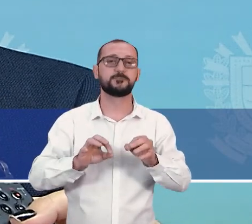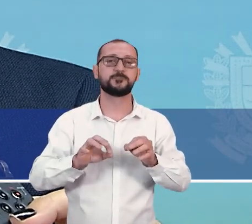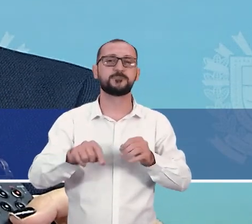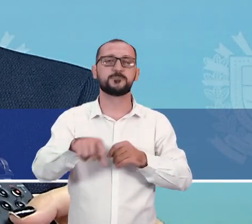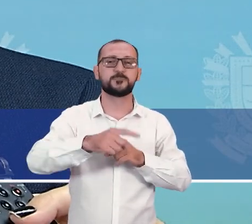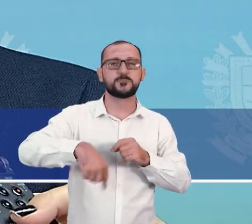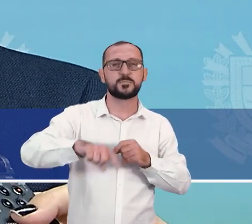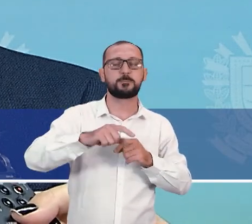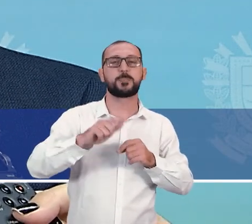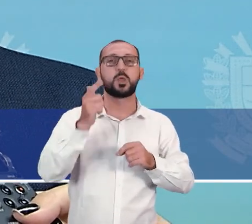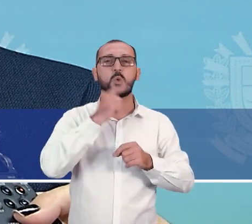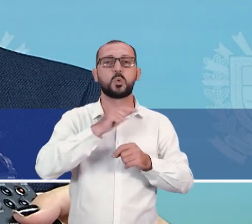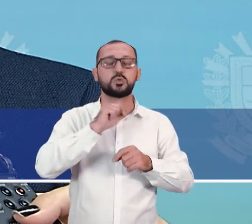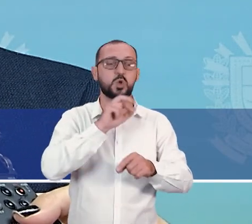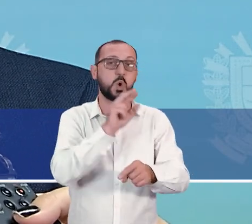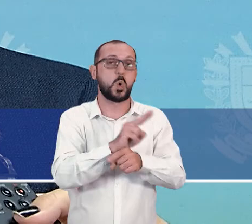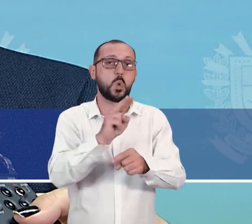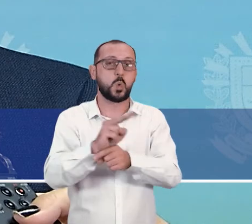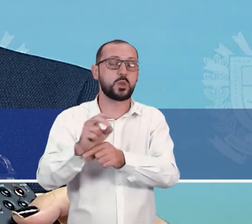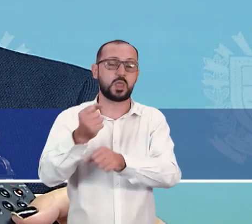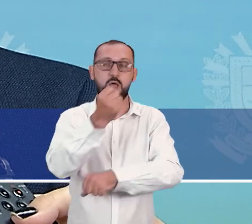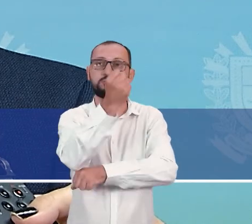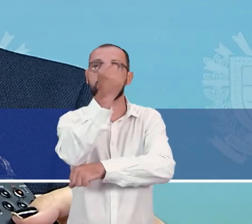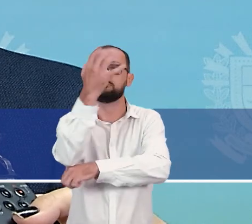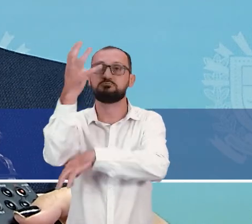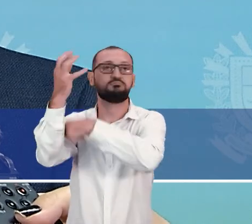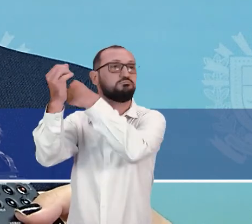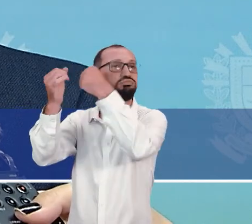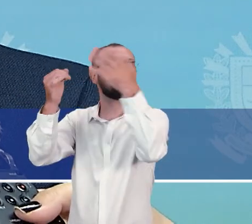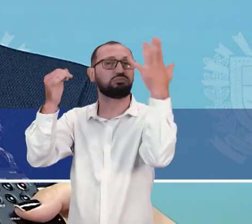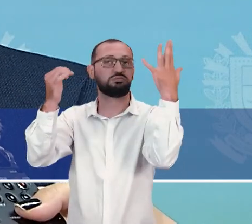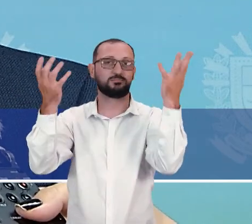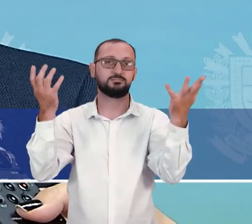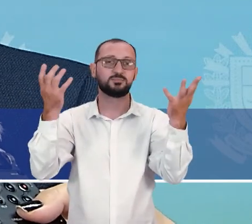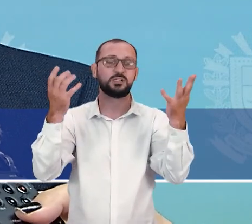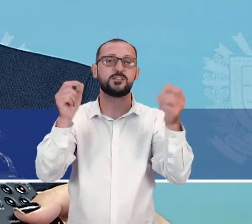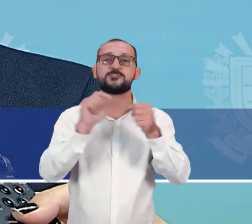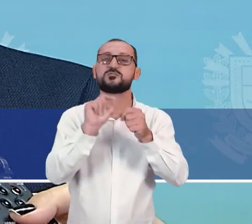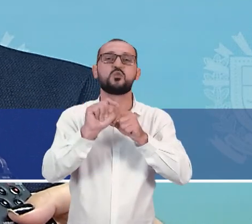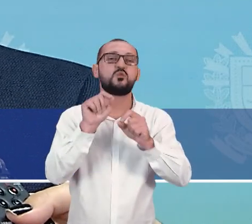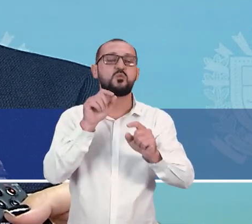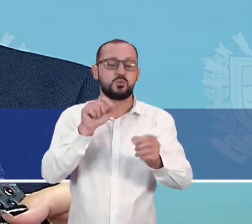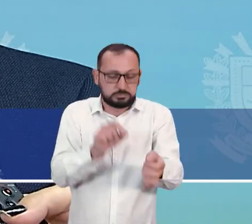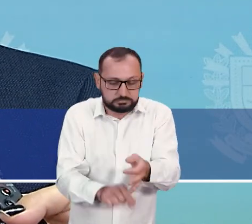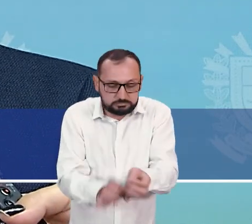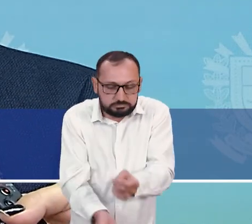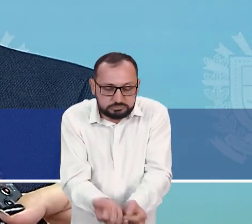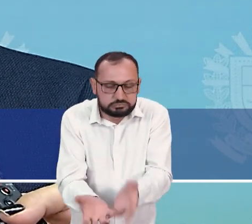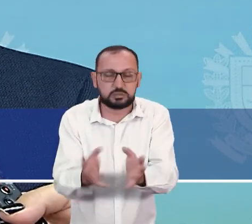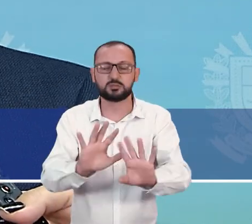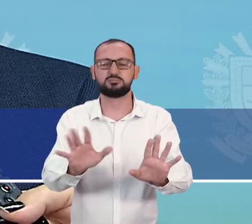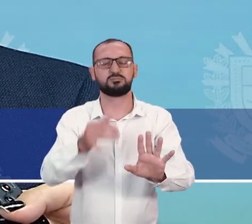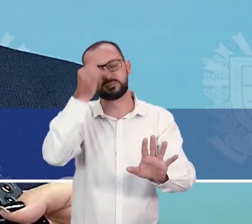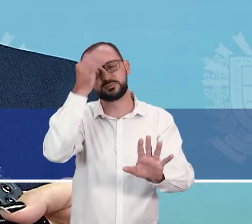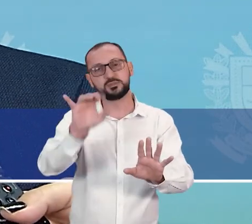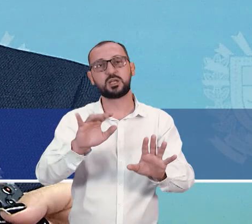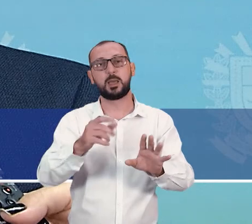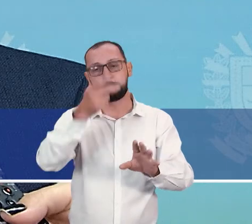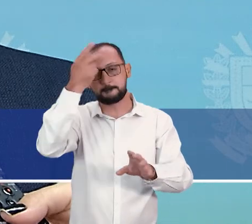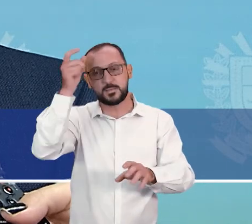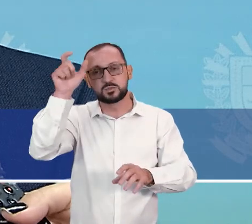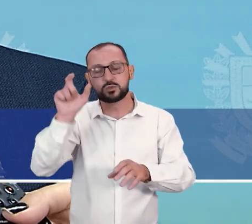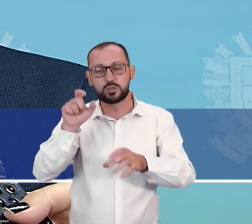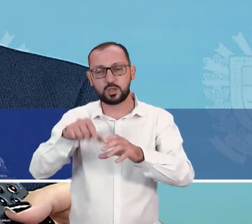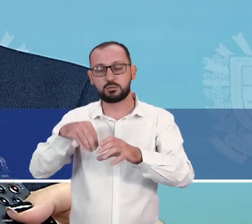as pessoas possam cuidar do meio ambiente e principalmente não causar queimadas. Isso pode ser de